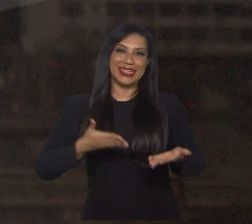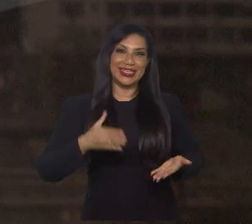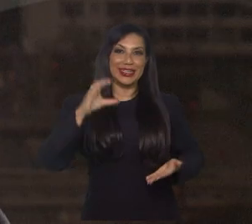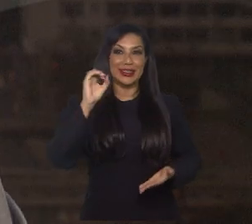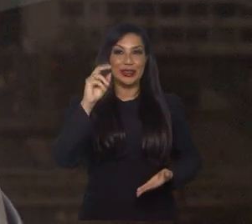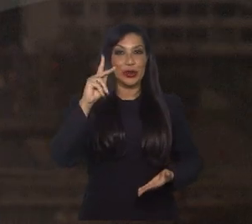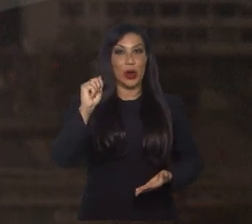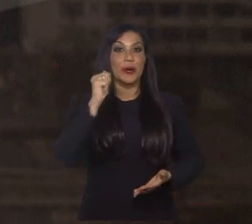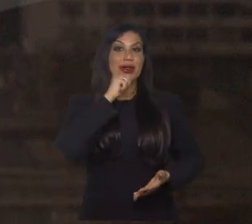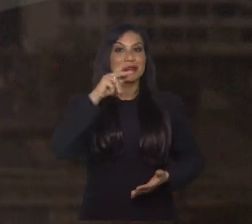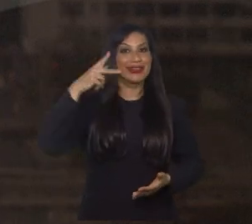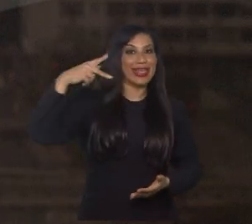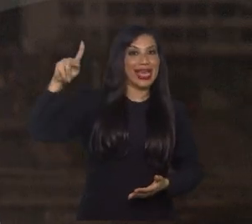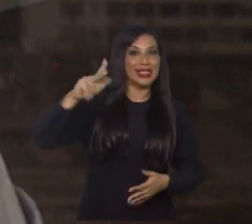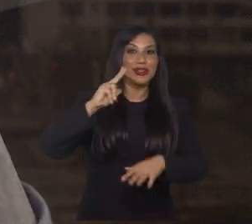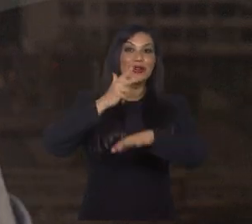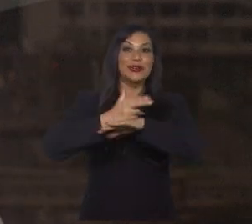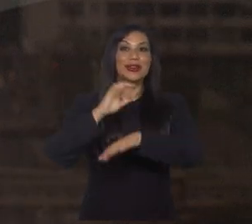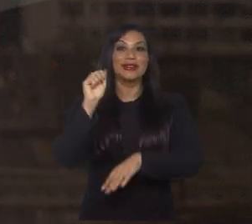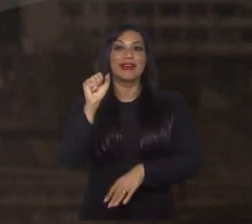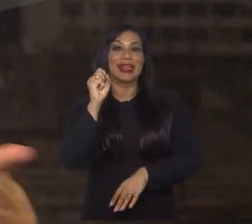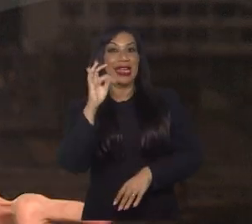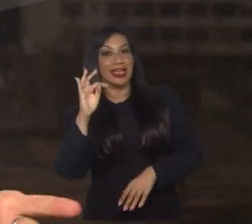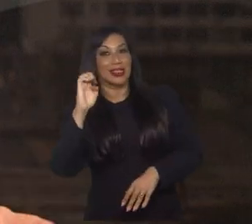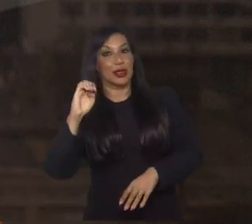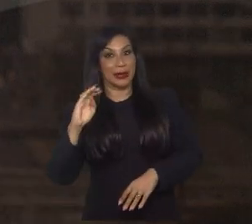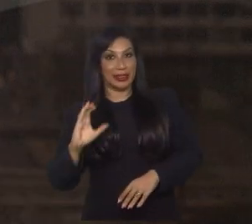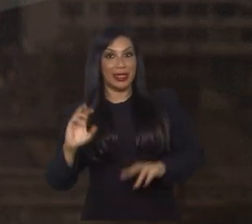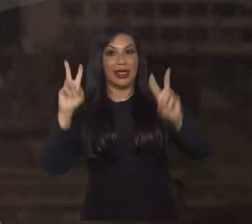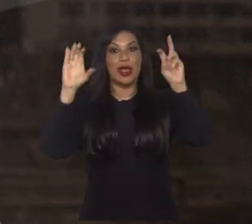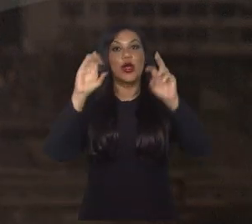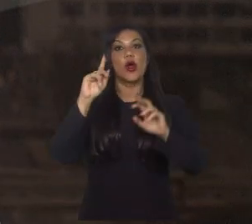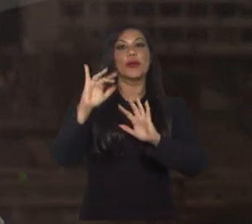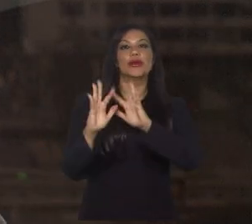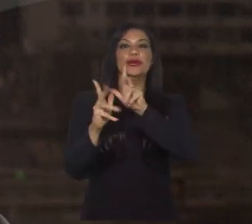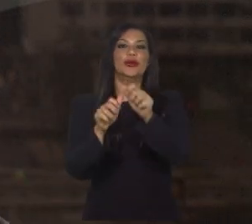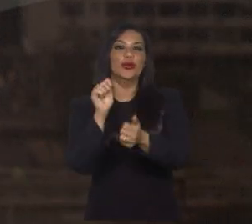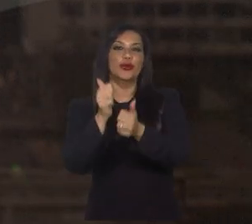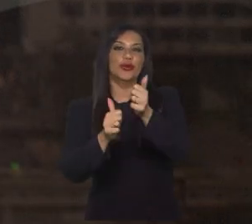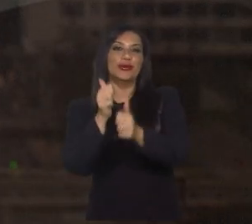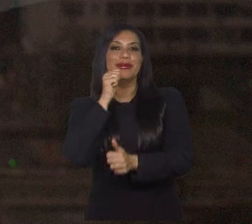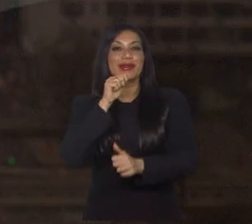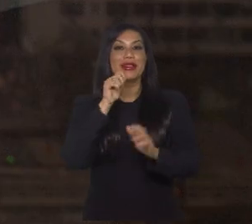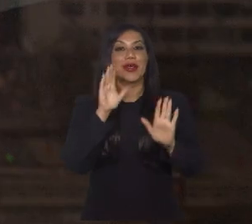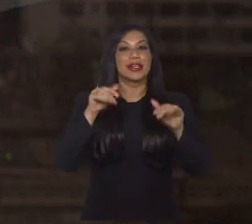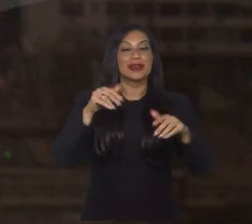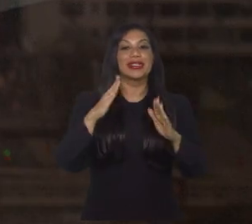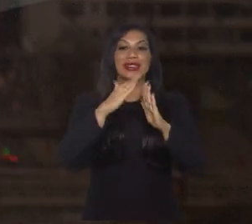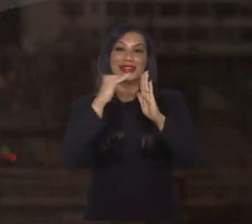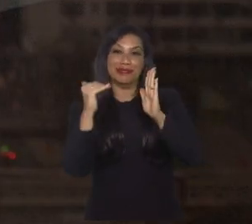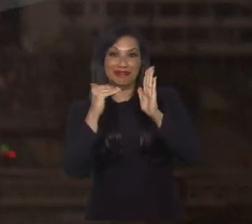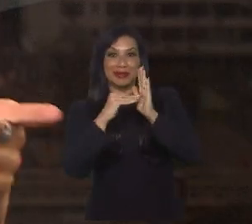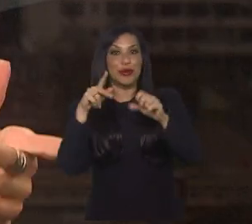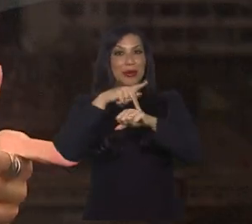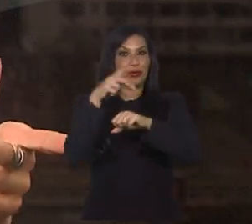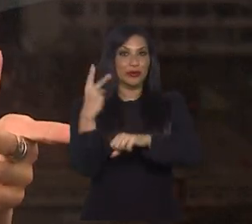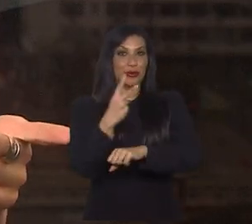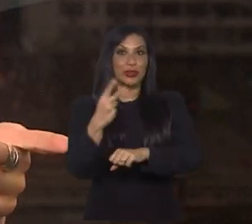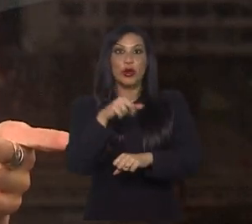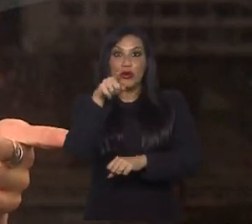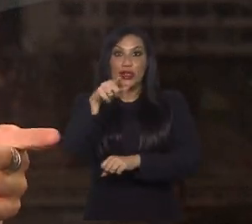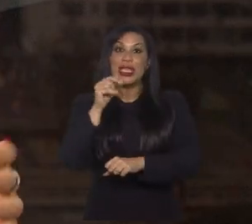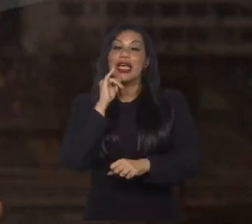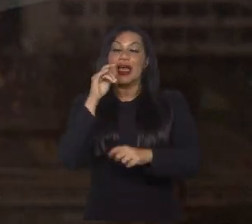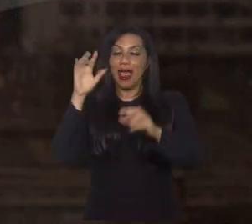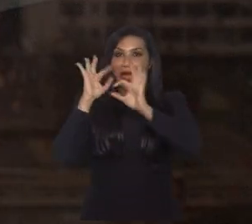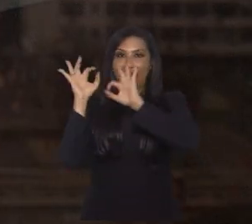Bem-vindos ao Copa Delas, o videocast da EBC sobre a Copa do Mundo de Futebol Feminino da Austrália e da Nova Zelândia. E se você chegou